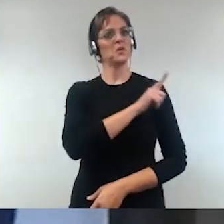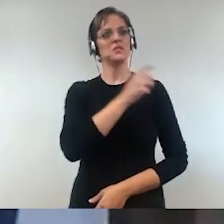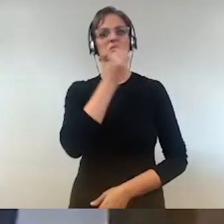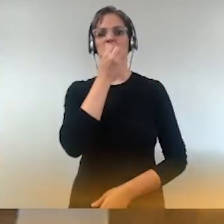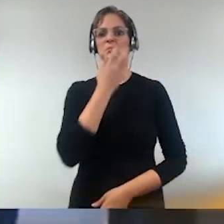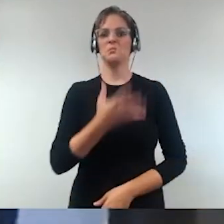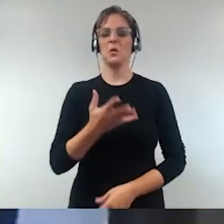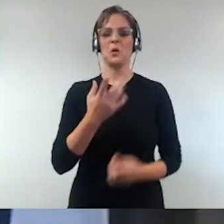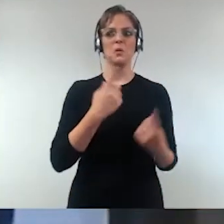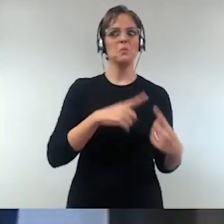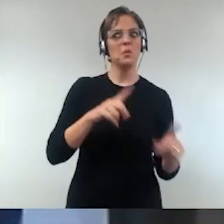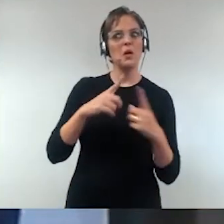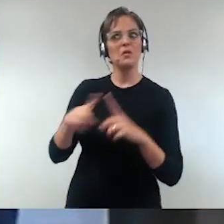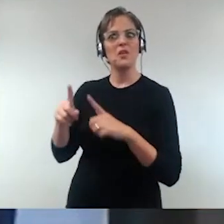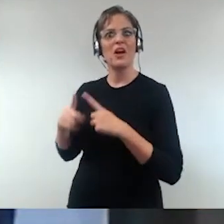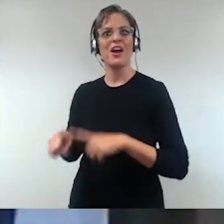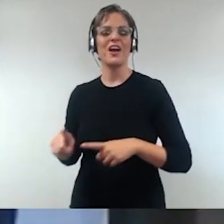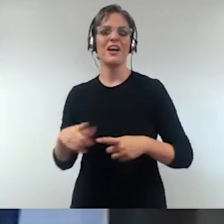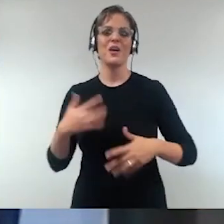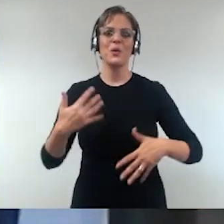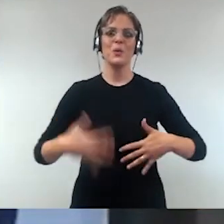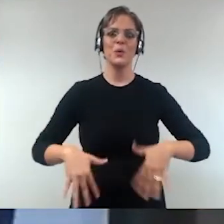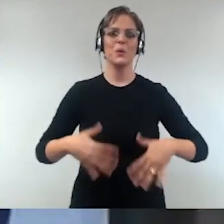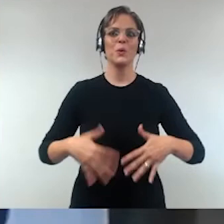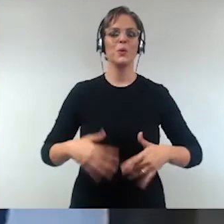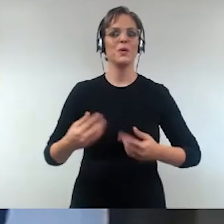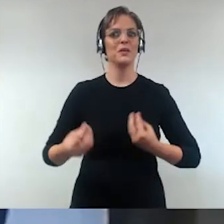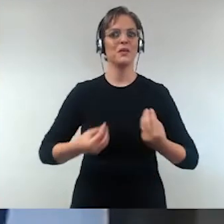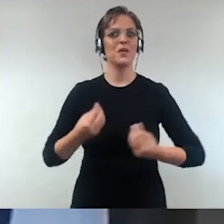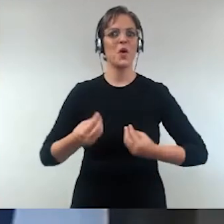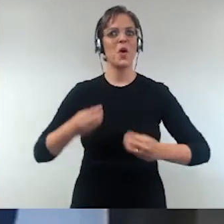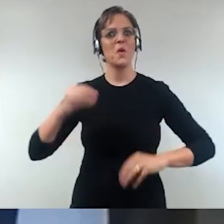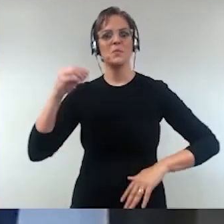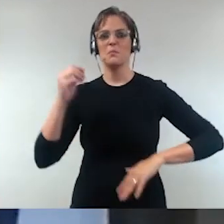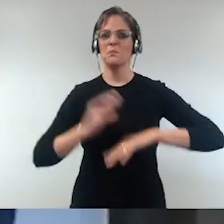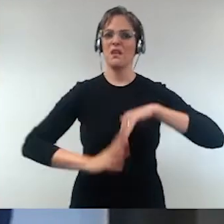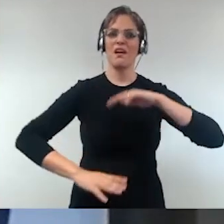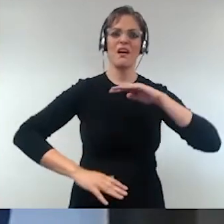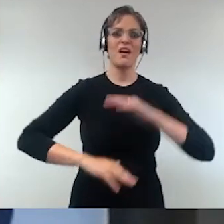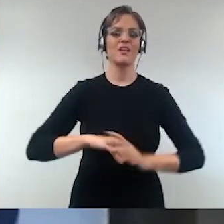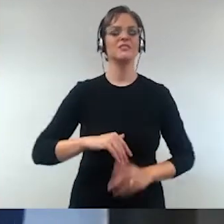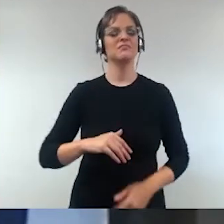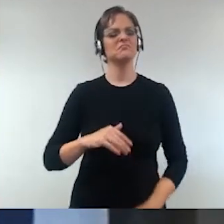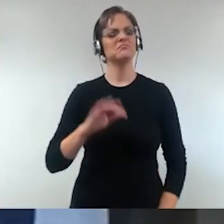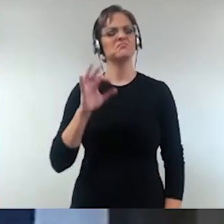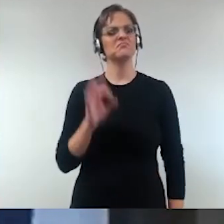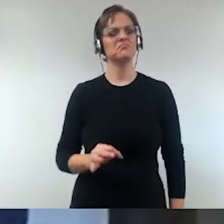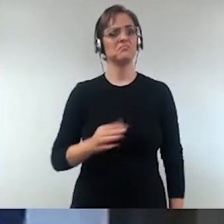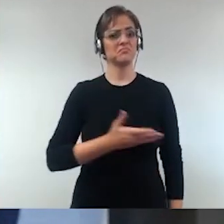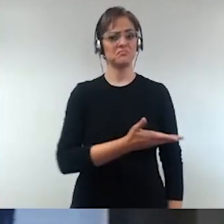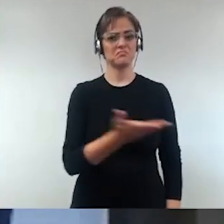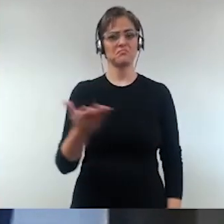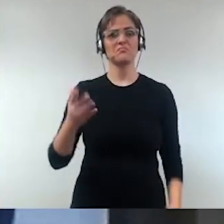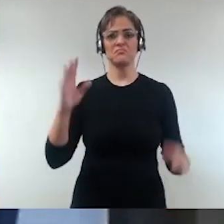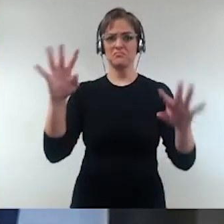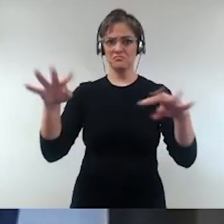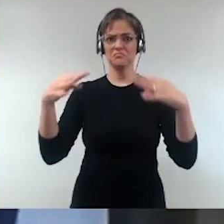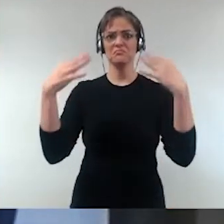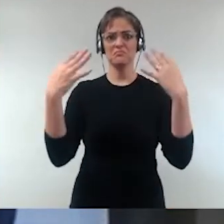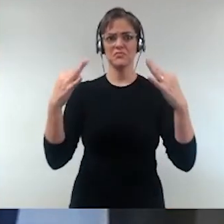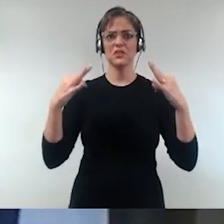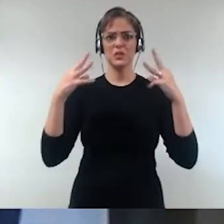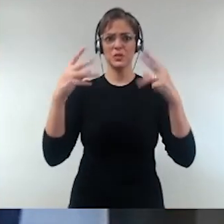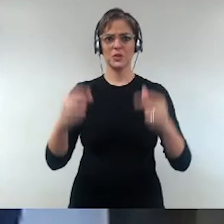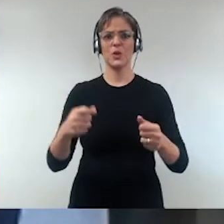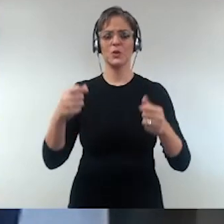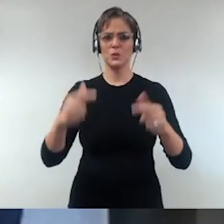diversas provocações e relatos de aspectos práticos, que eu tenho certeza que todos os colegas que estão nos acompanhando e